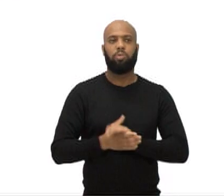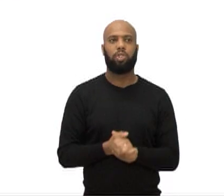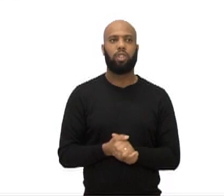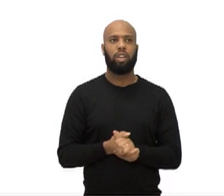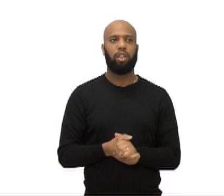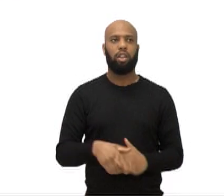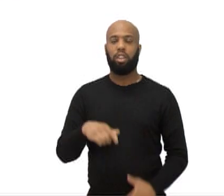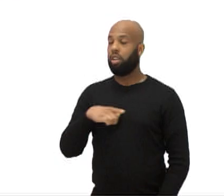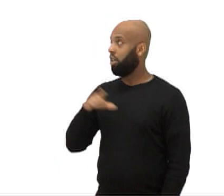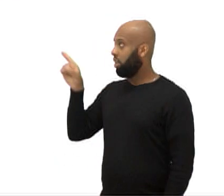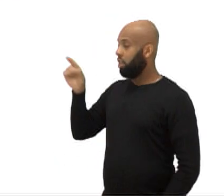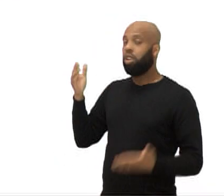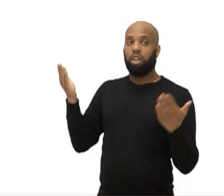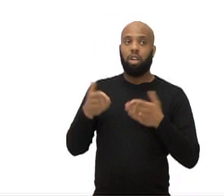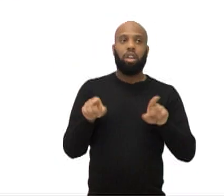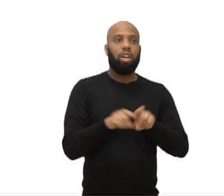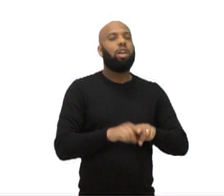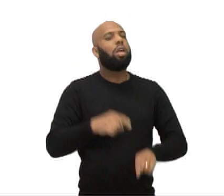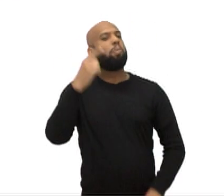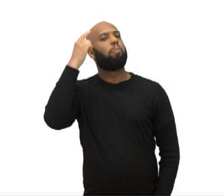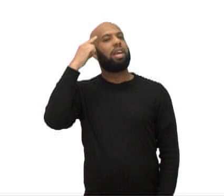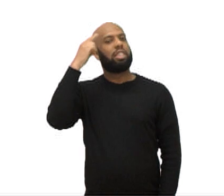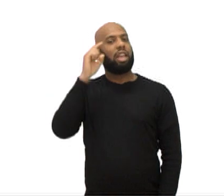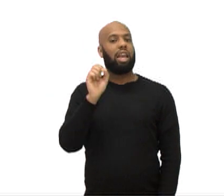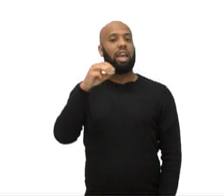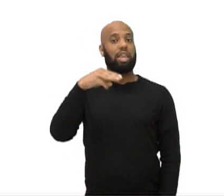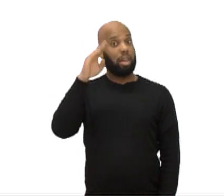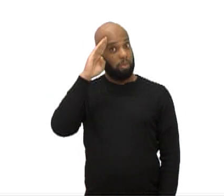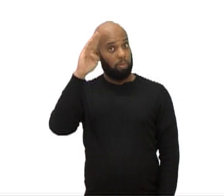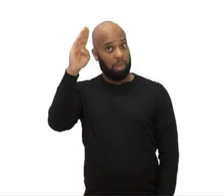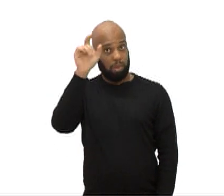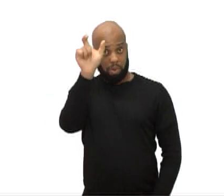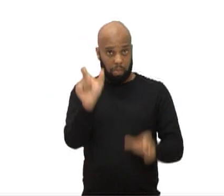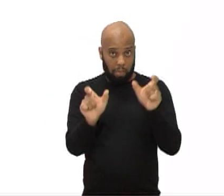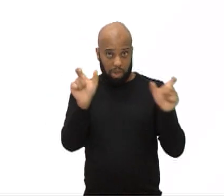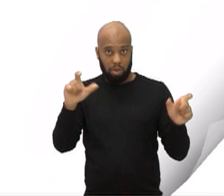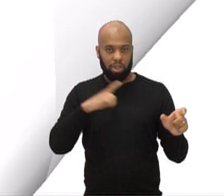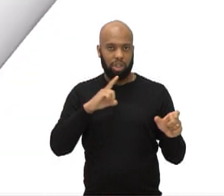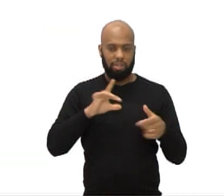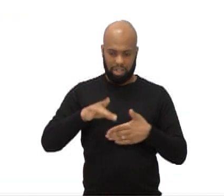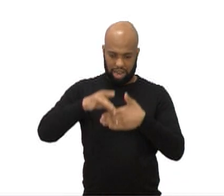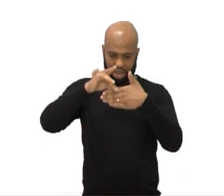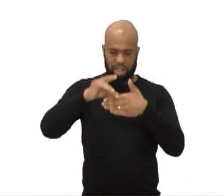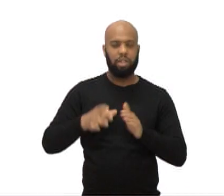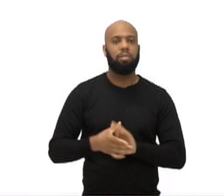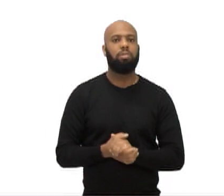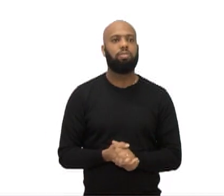Então aqui vamos também pensar nos protagonistas dessa revolta.